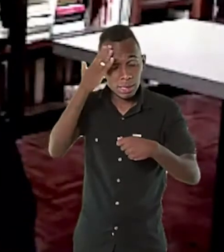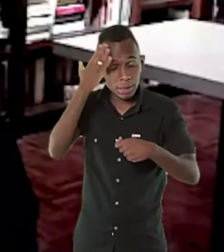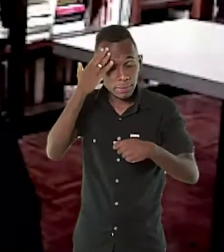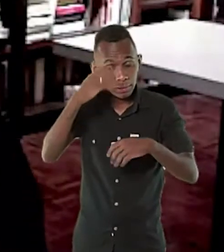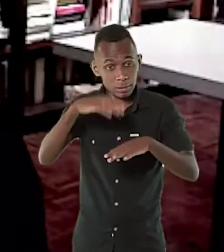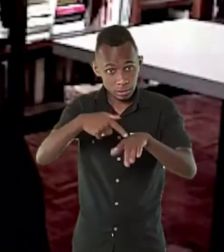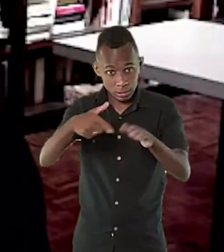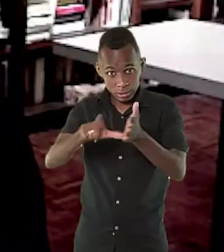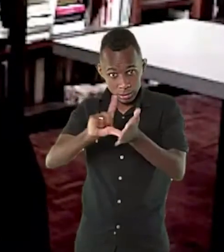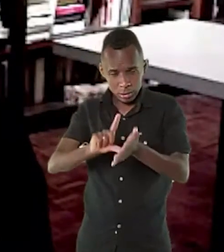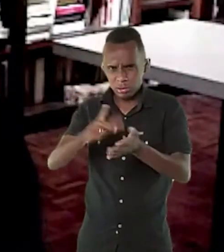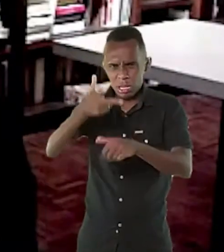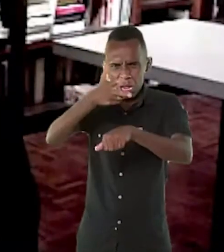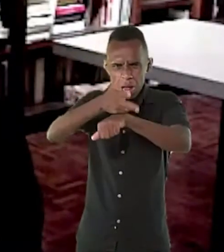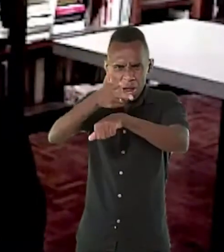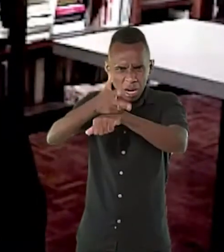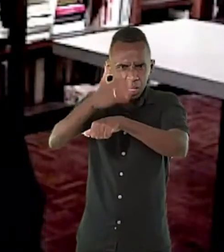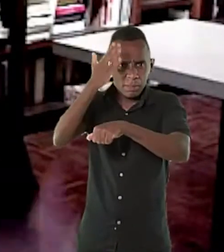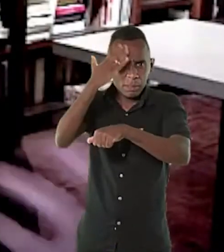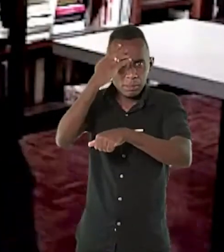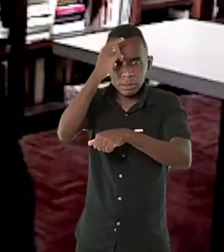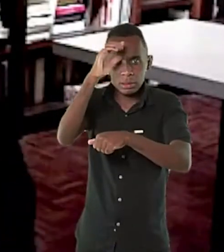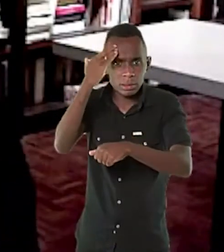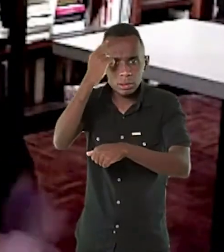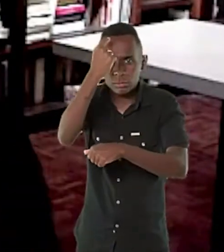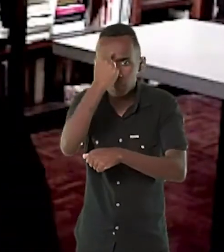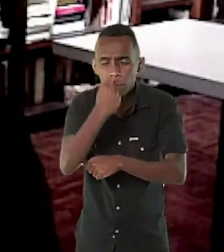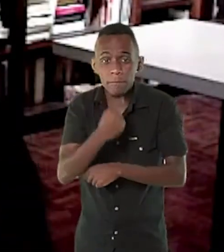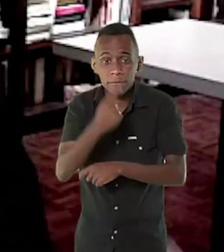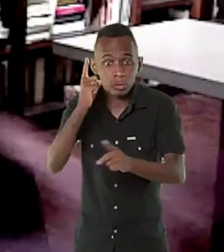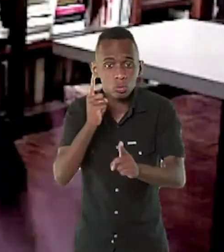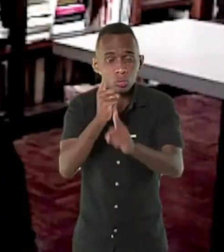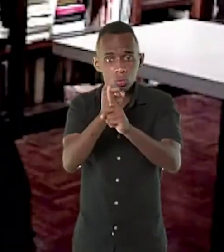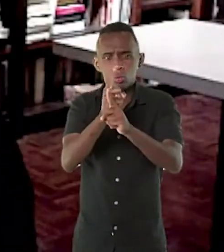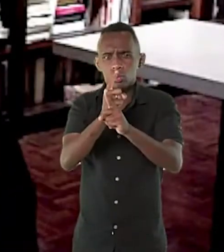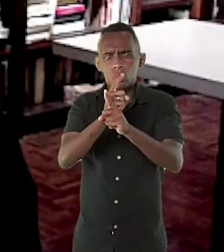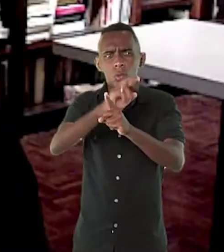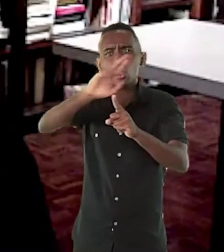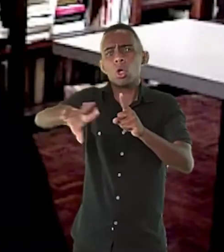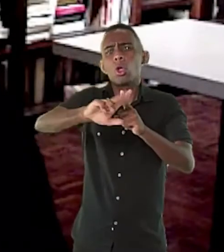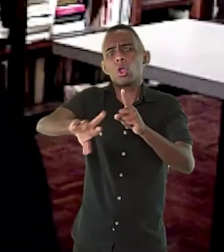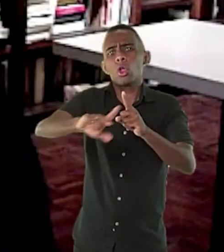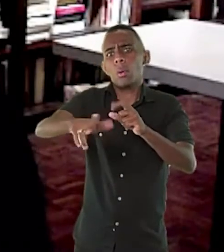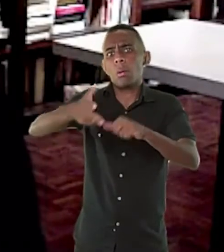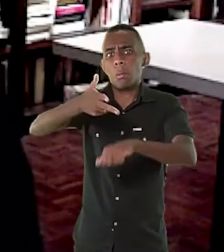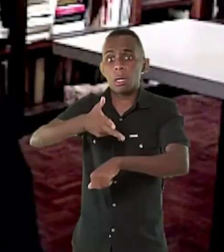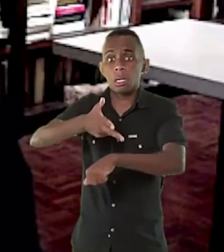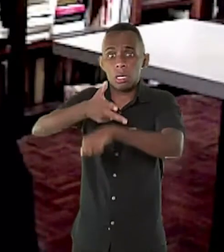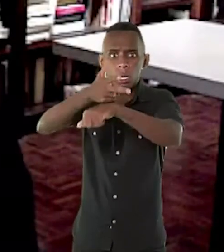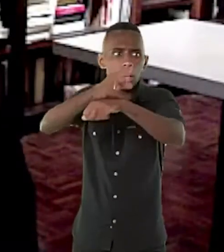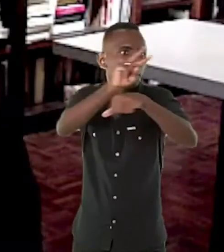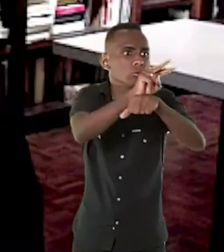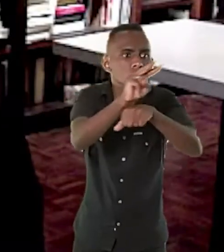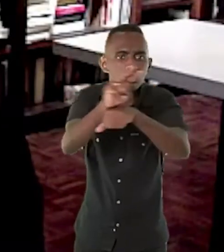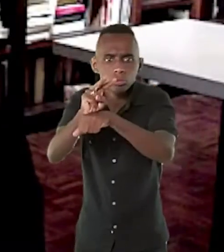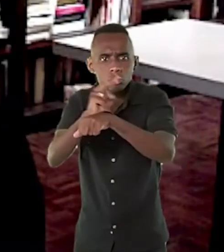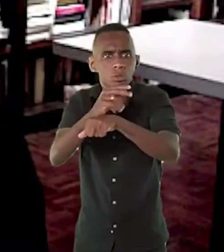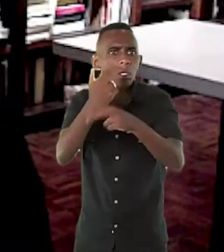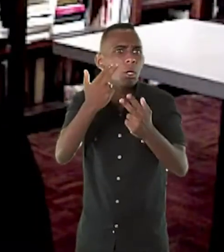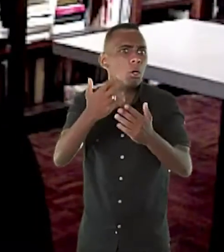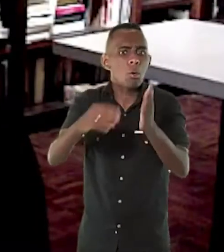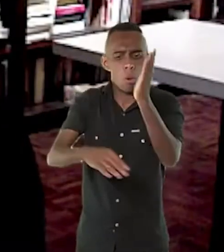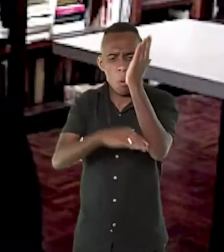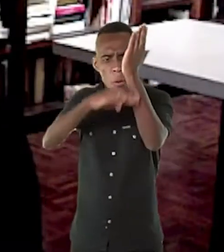não funciona, não é uma câmera de vigilância moderninha, igual aquela que tem na portaria do